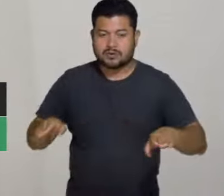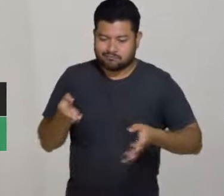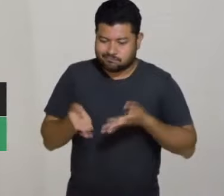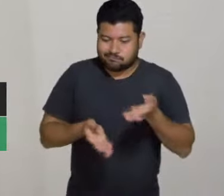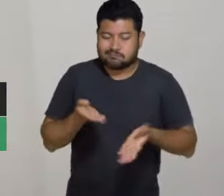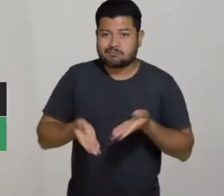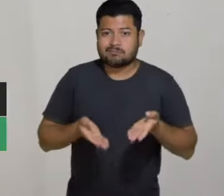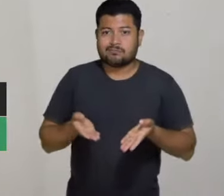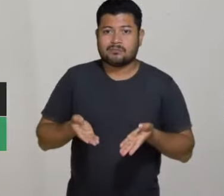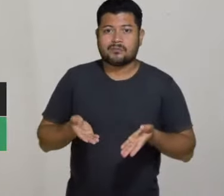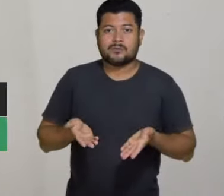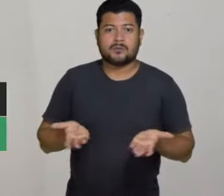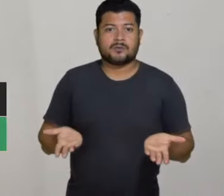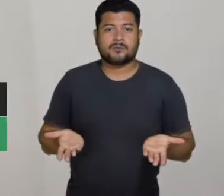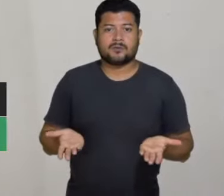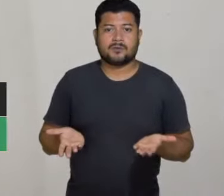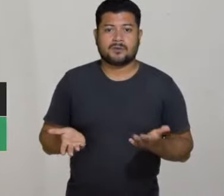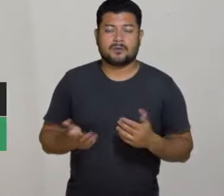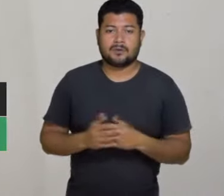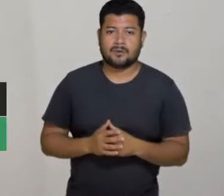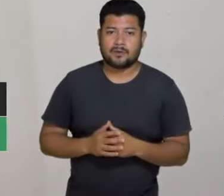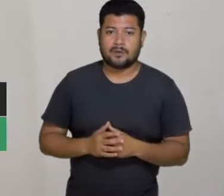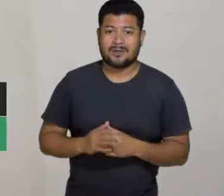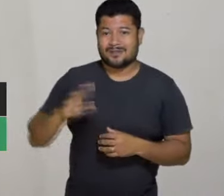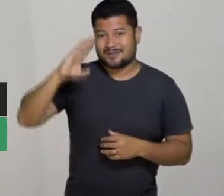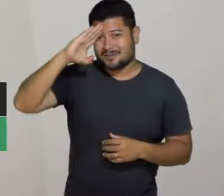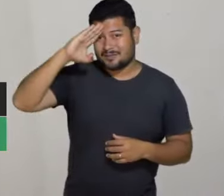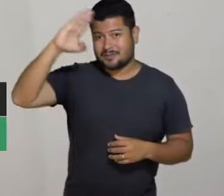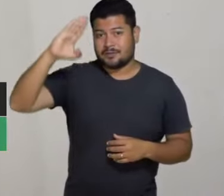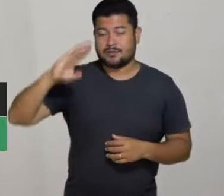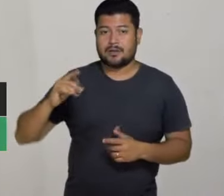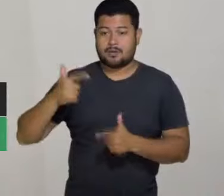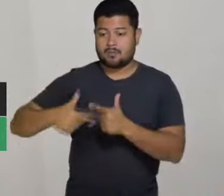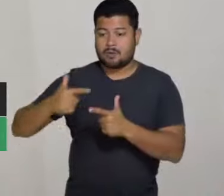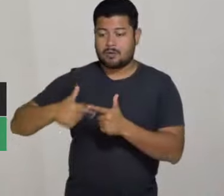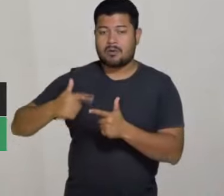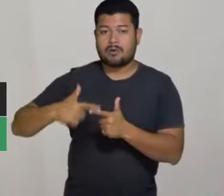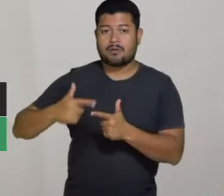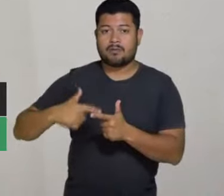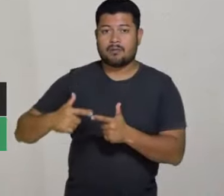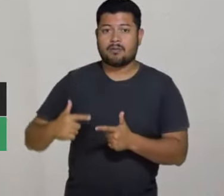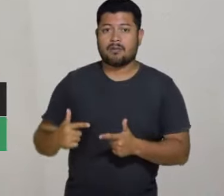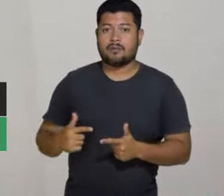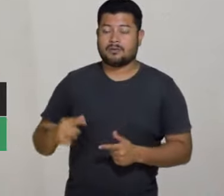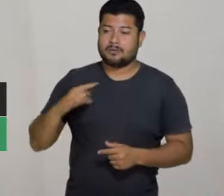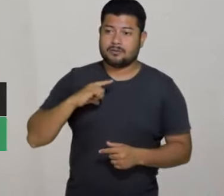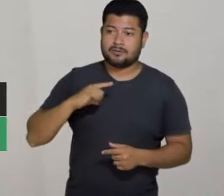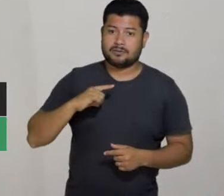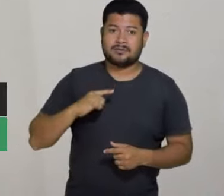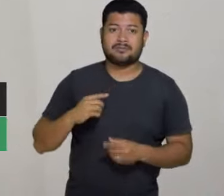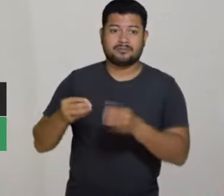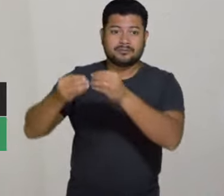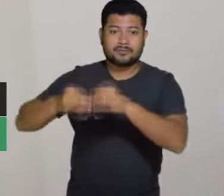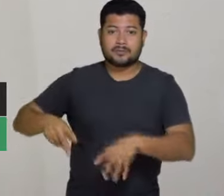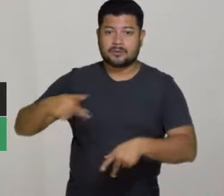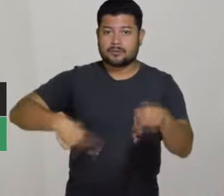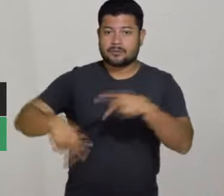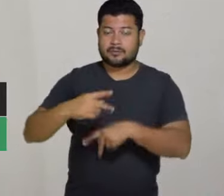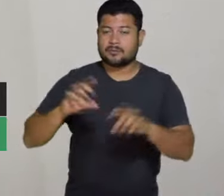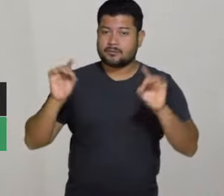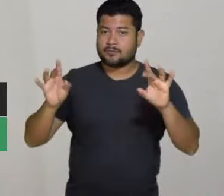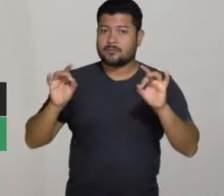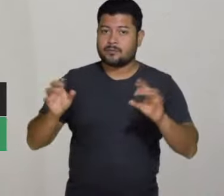na Grande Florianópolis. Os principais problemas que estão acometendo a população são